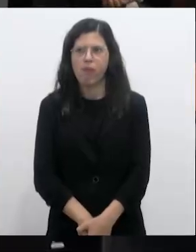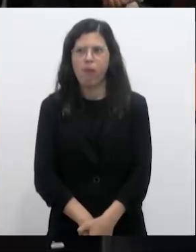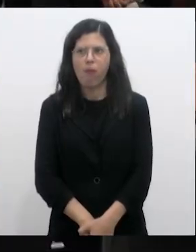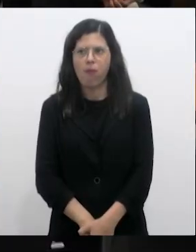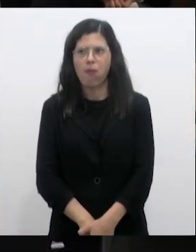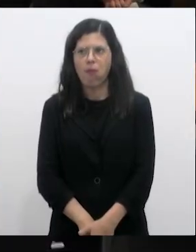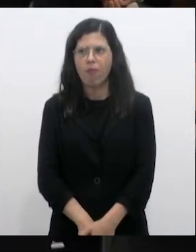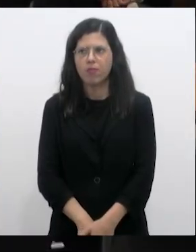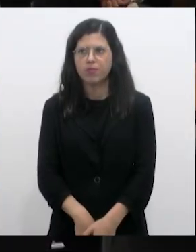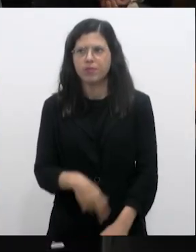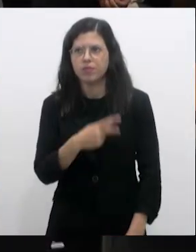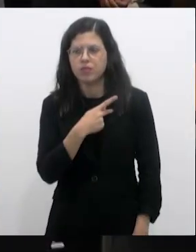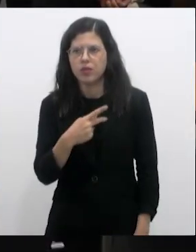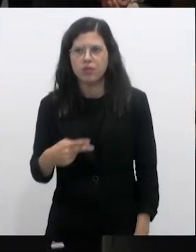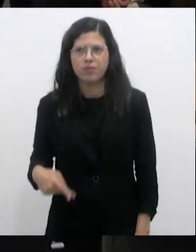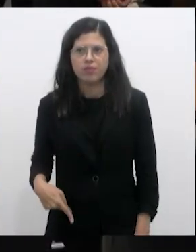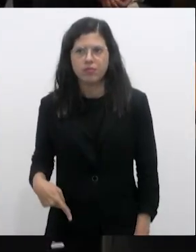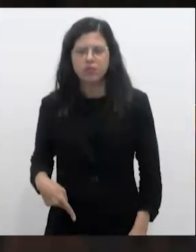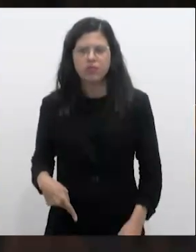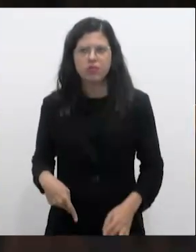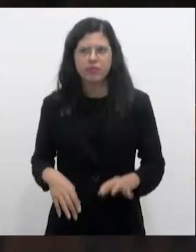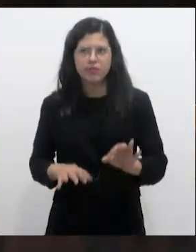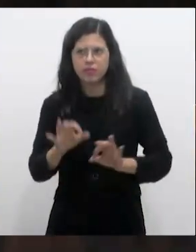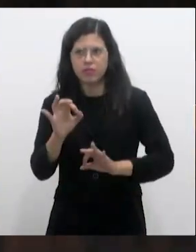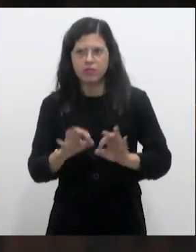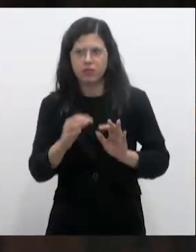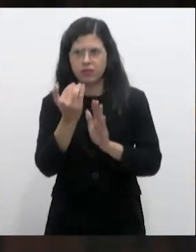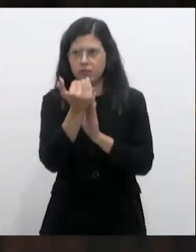A presidência chama os trabalhos à ordem.